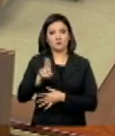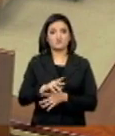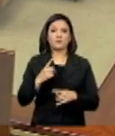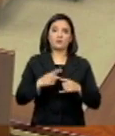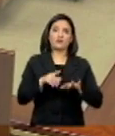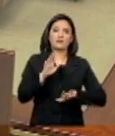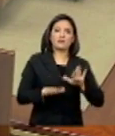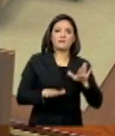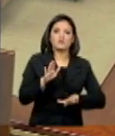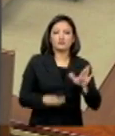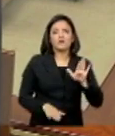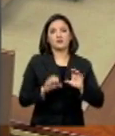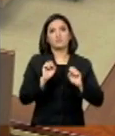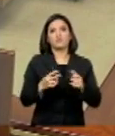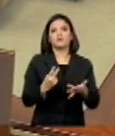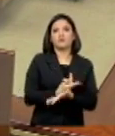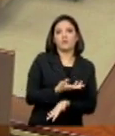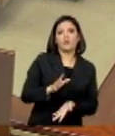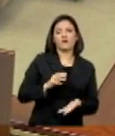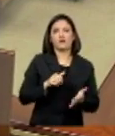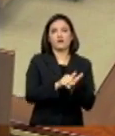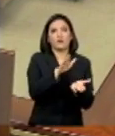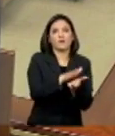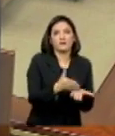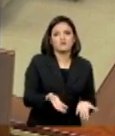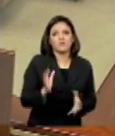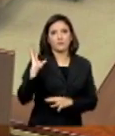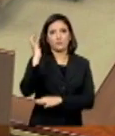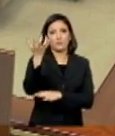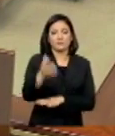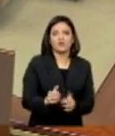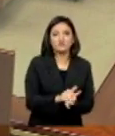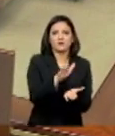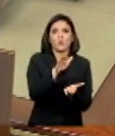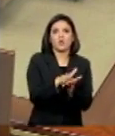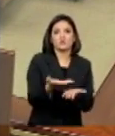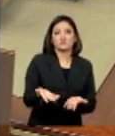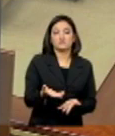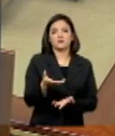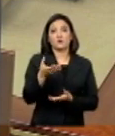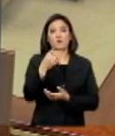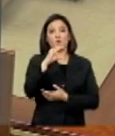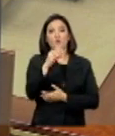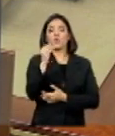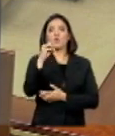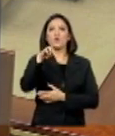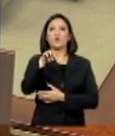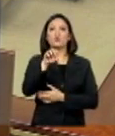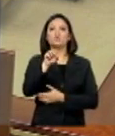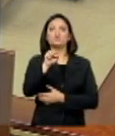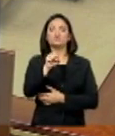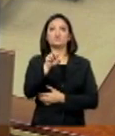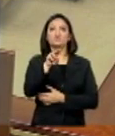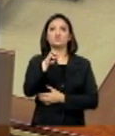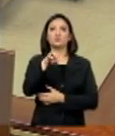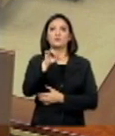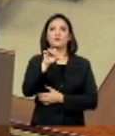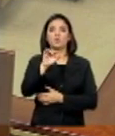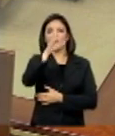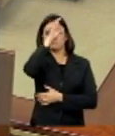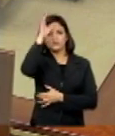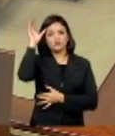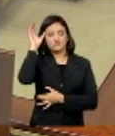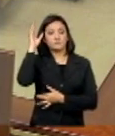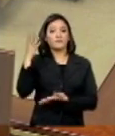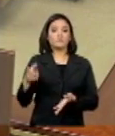cair na regulação do meio ambiente só na regulação consumidor às vezes mais bactérias se temperamento e aqui eu digo